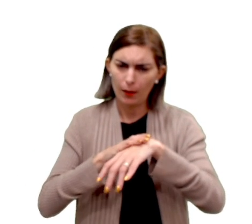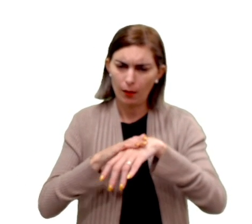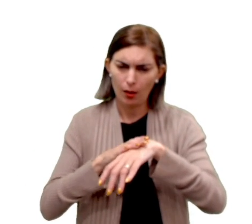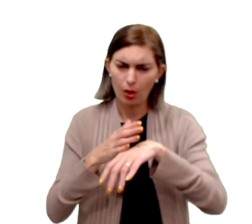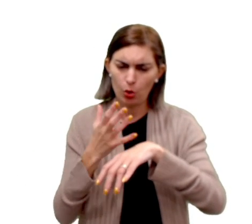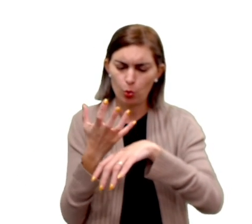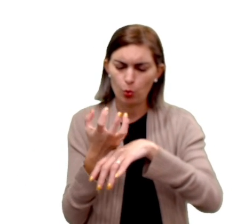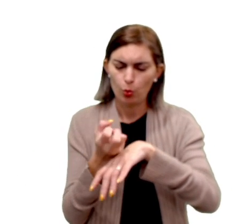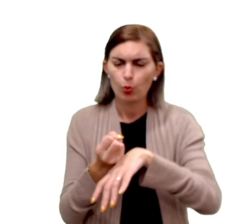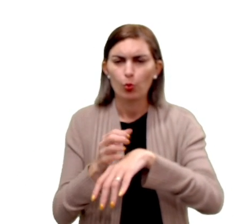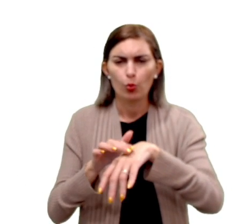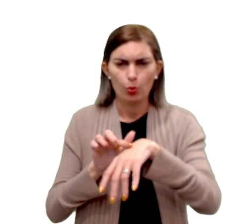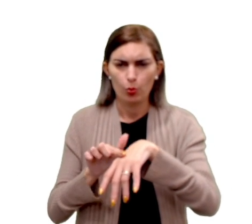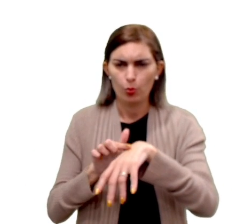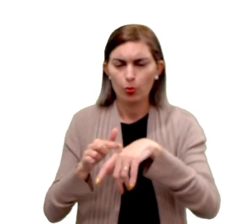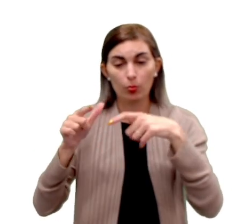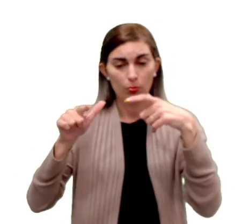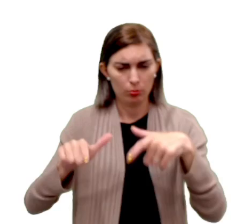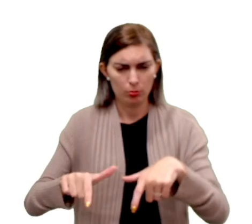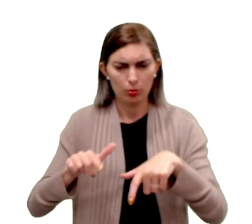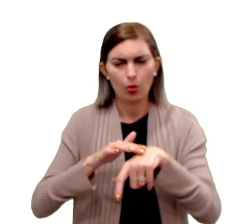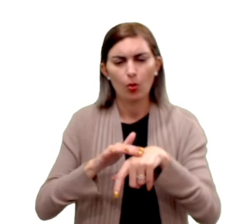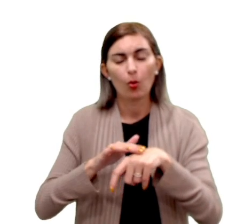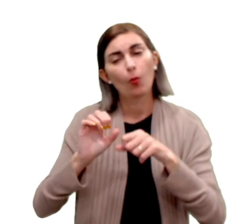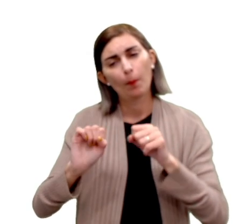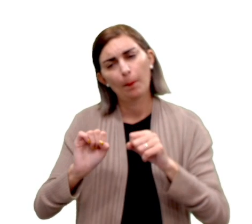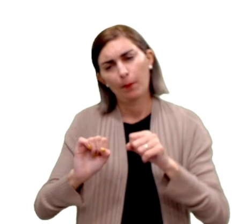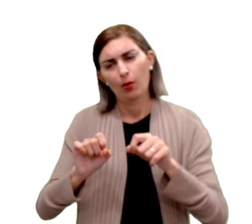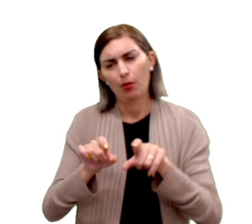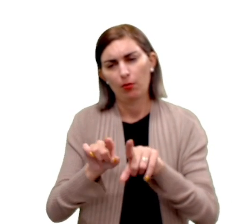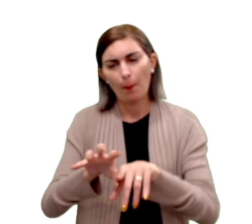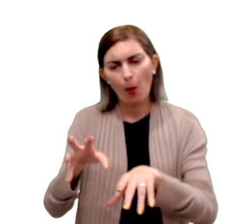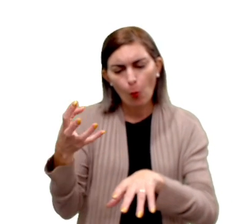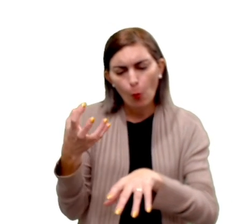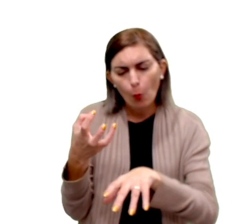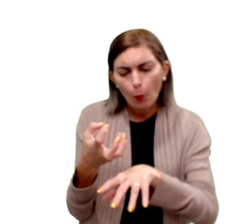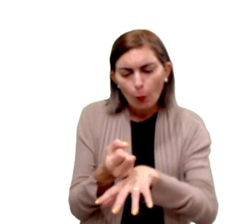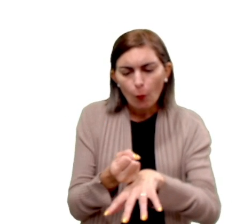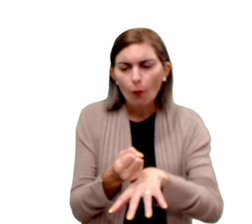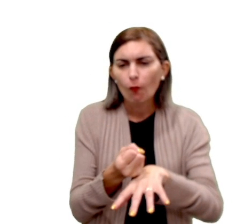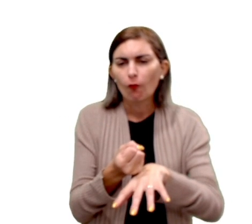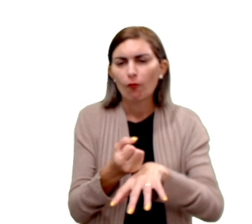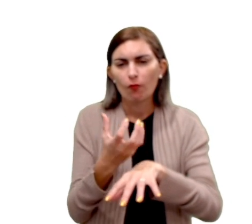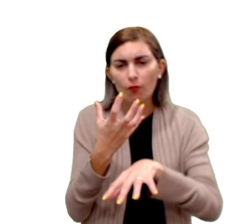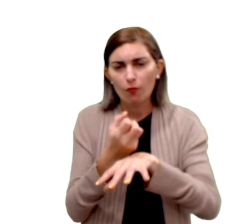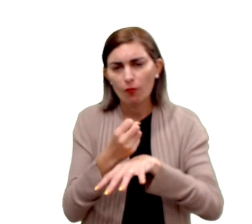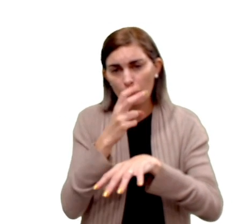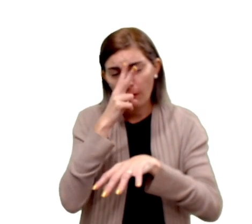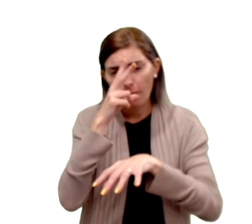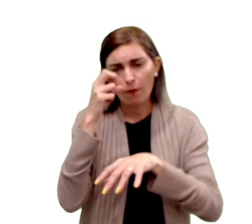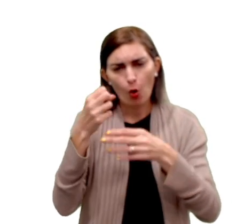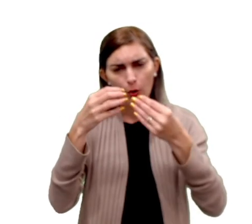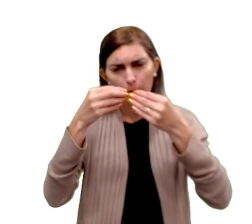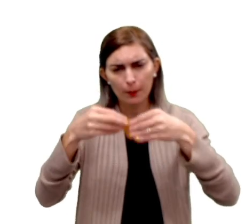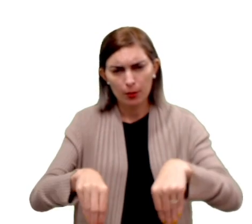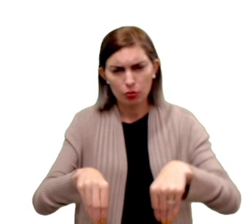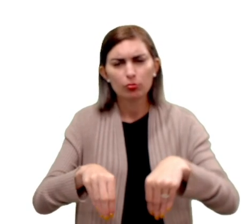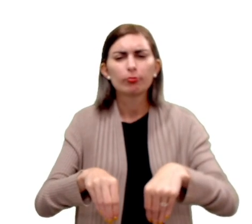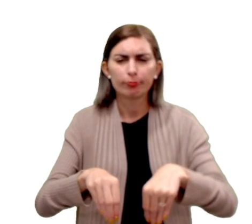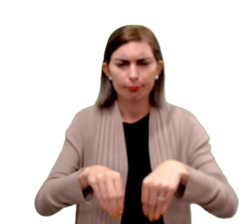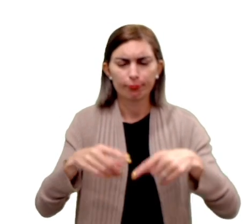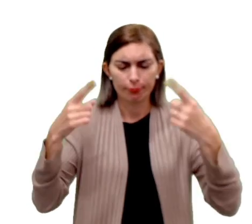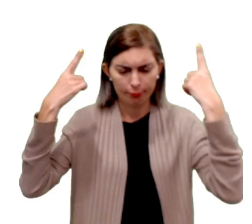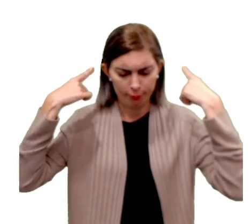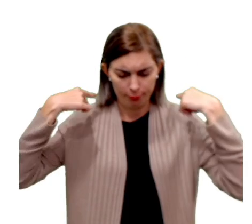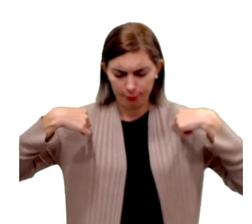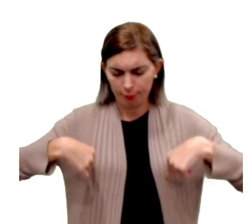efeitos eles podem ser locais ou pode haver uma absorção tão significativa e comprometer sistematicamente